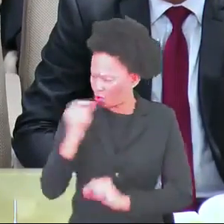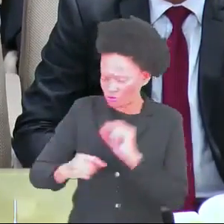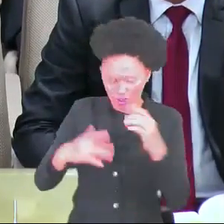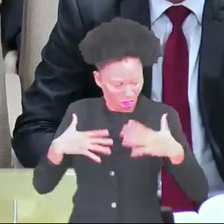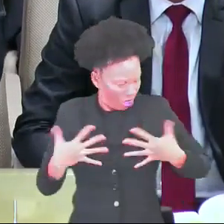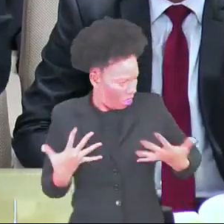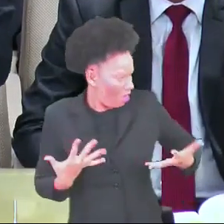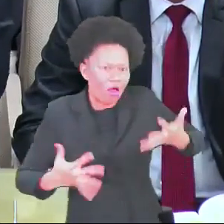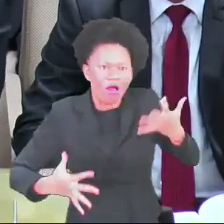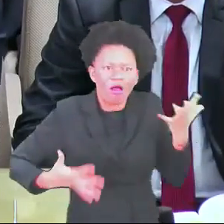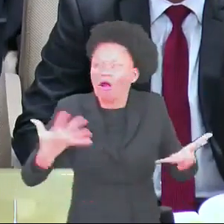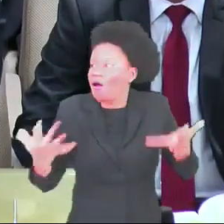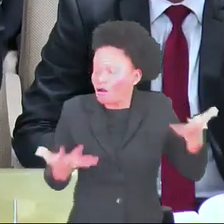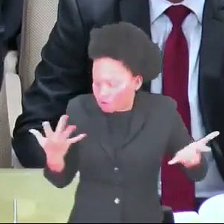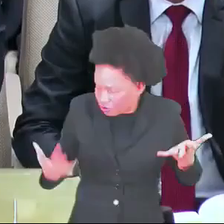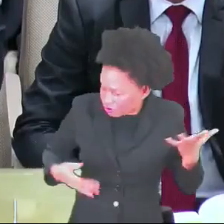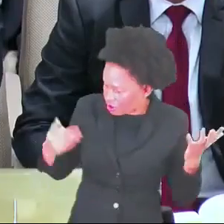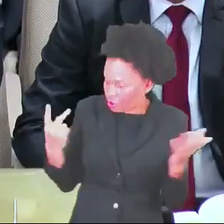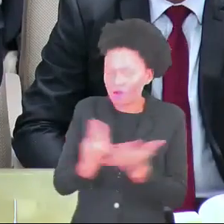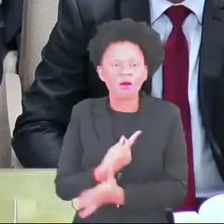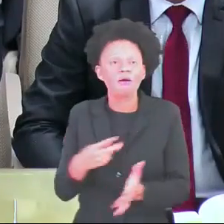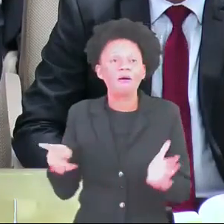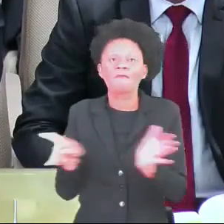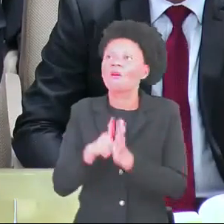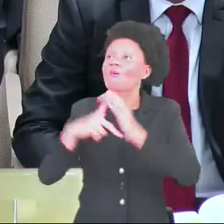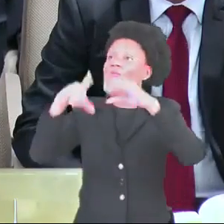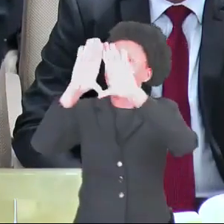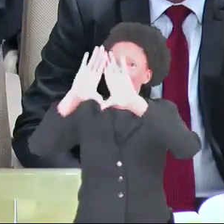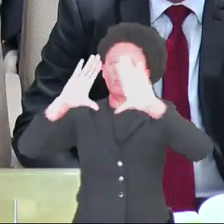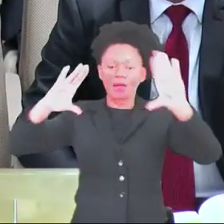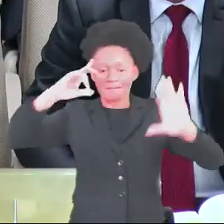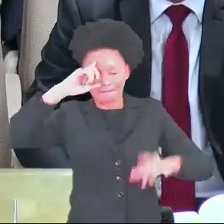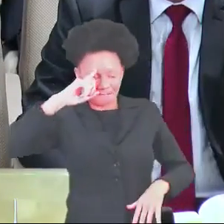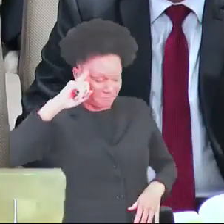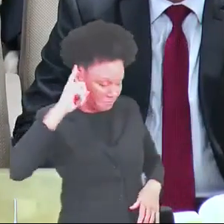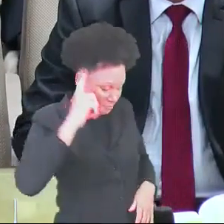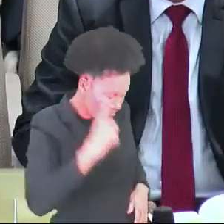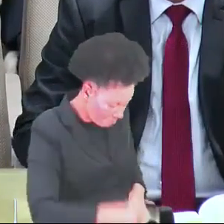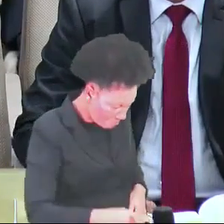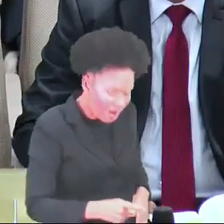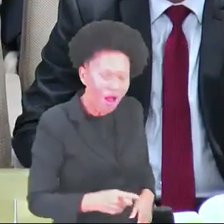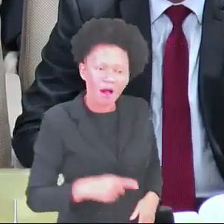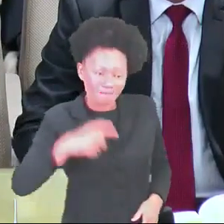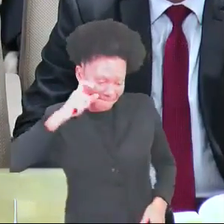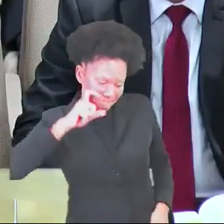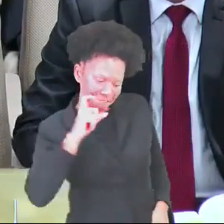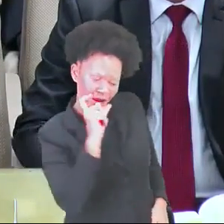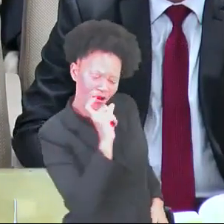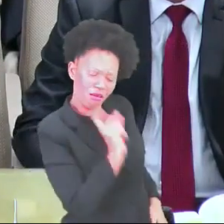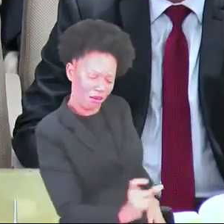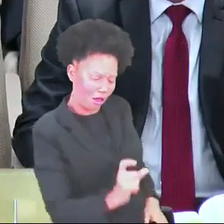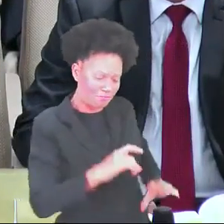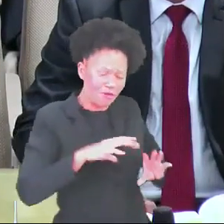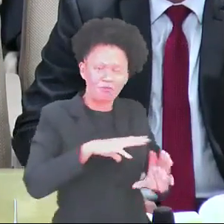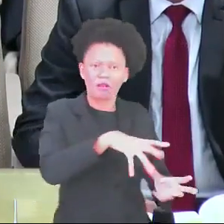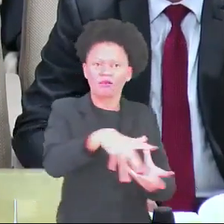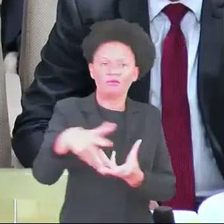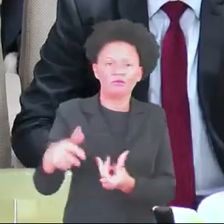comigo? Aconteceu que o céu mandou uma palavra para a